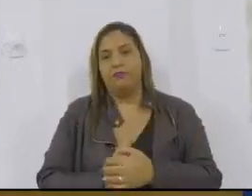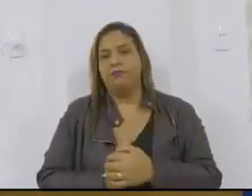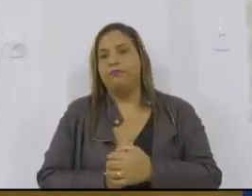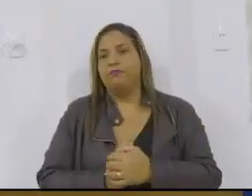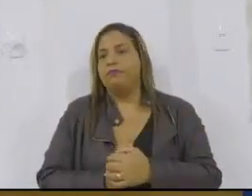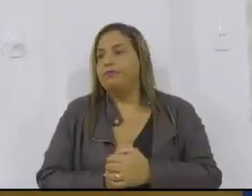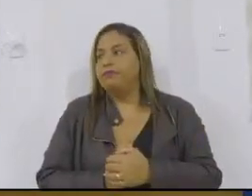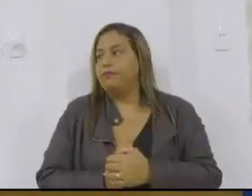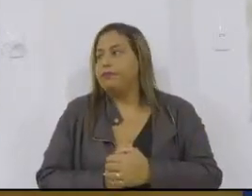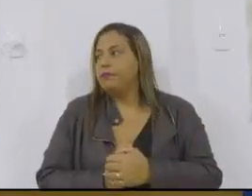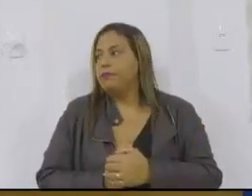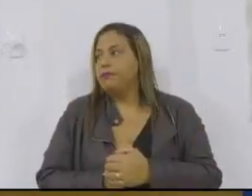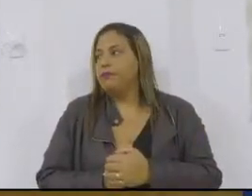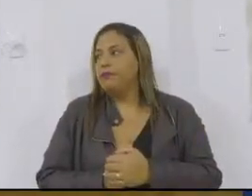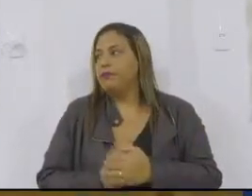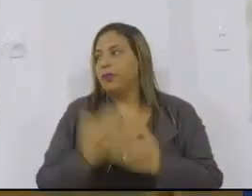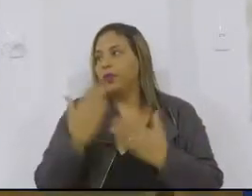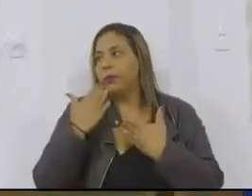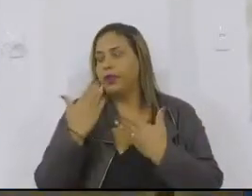vereadora.